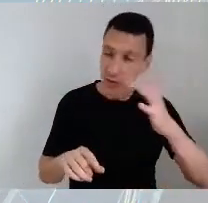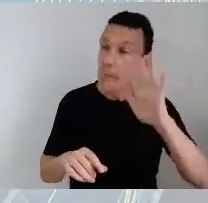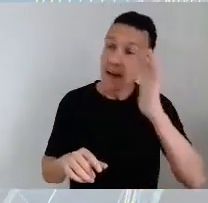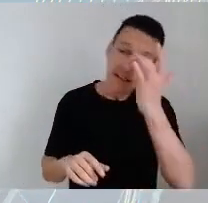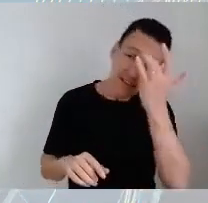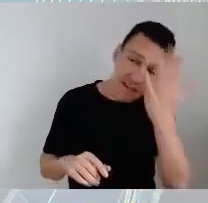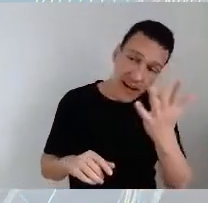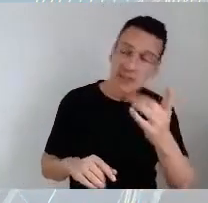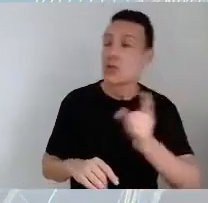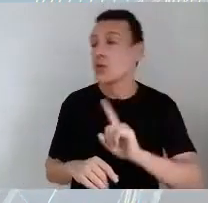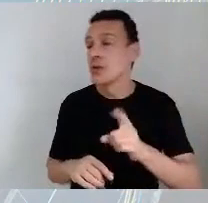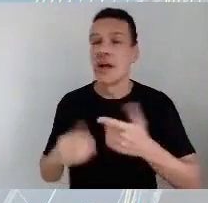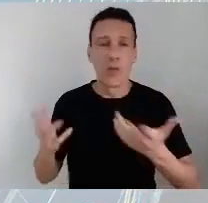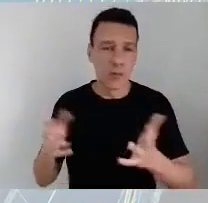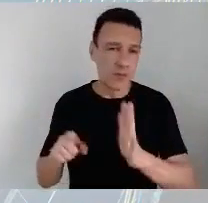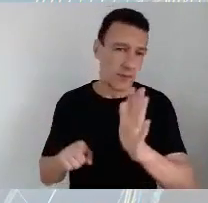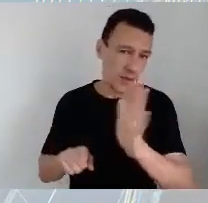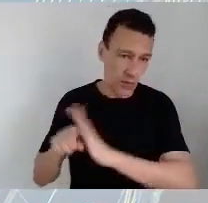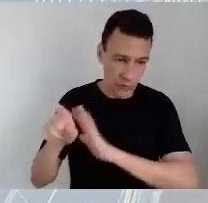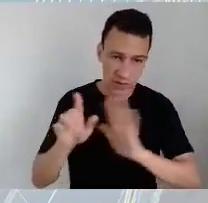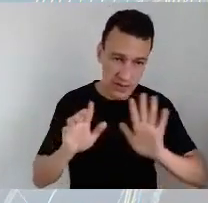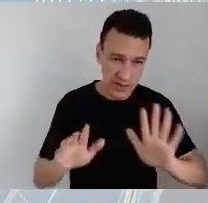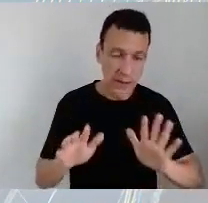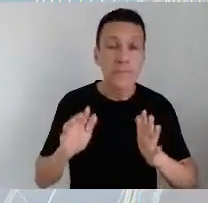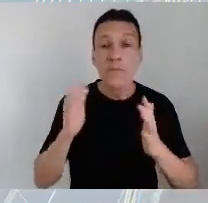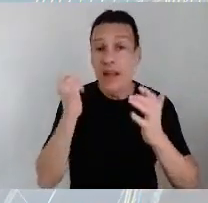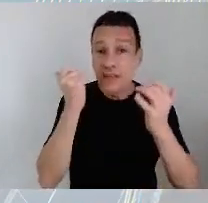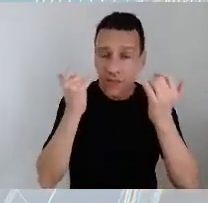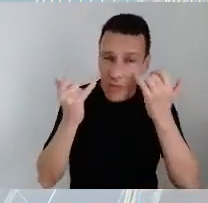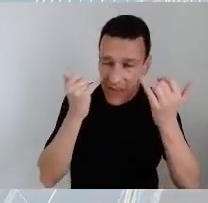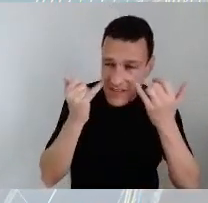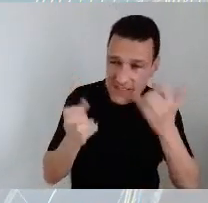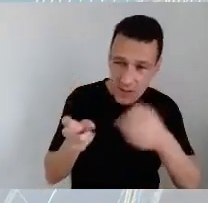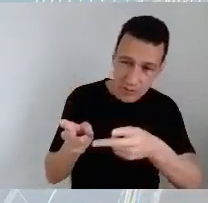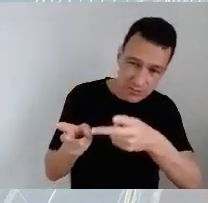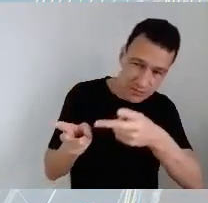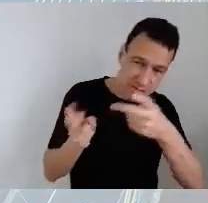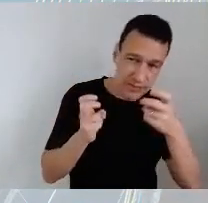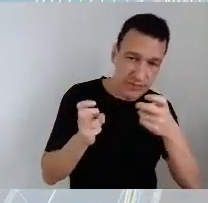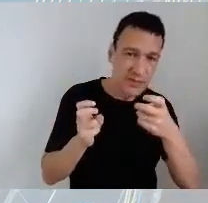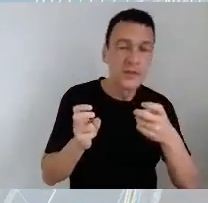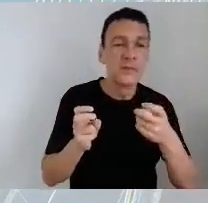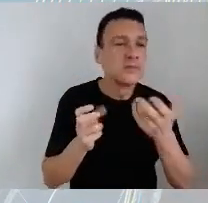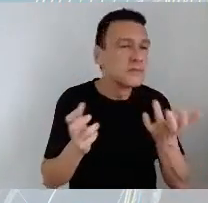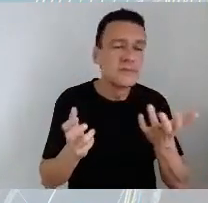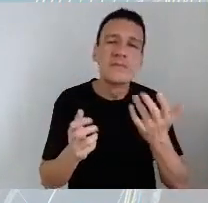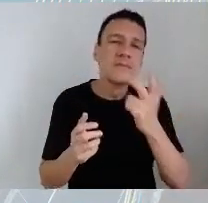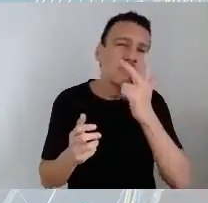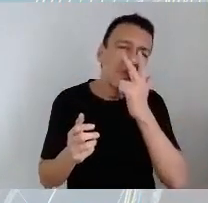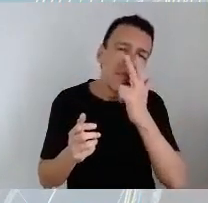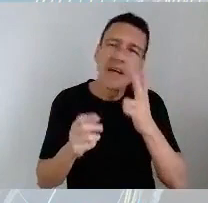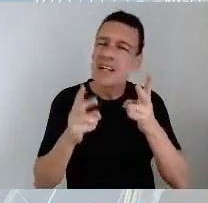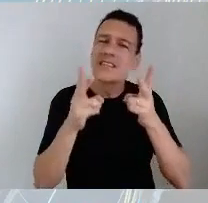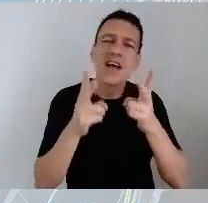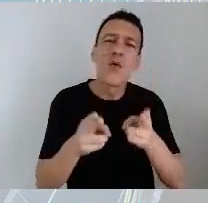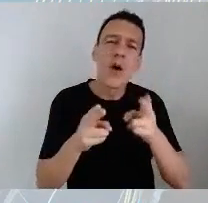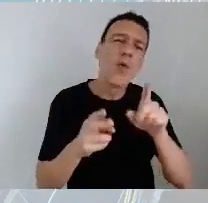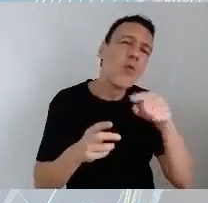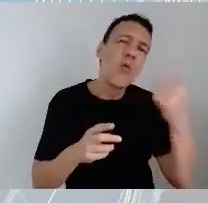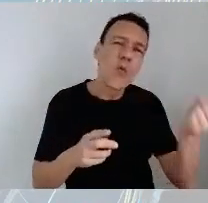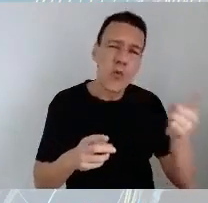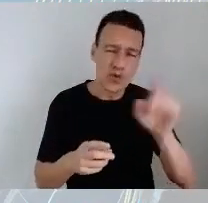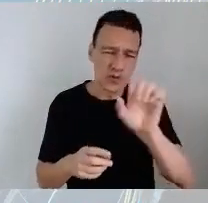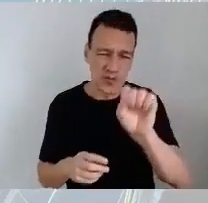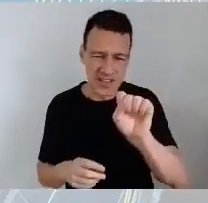né, a análise desse dado, o resultado, ele é feito de uma forma bem parecida com o MOOCs Lite, fazendo a somatória de todas